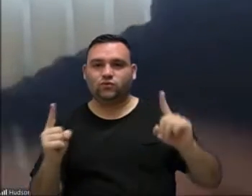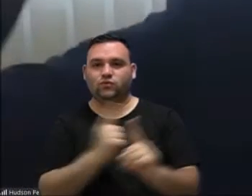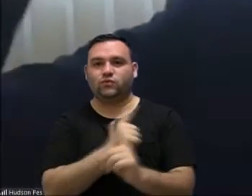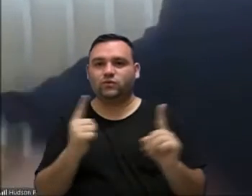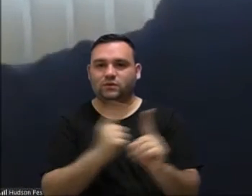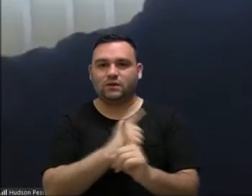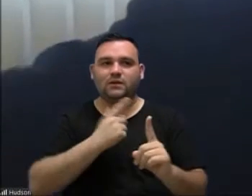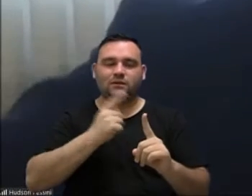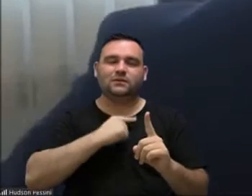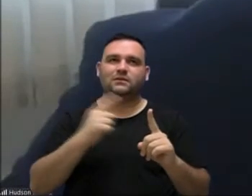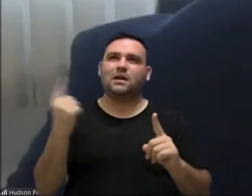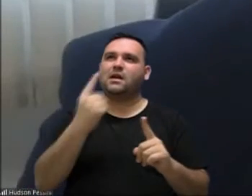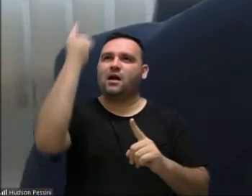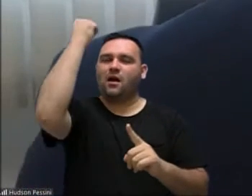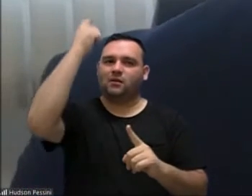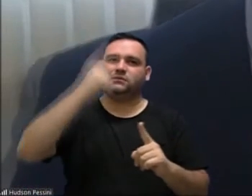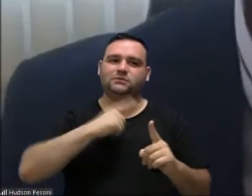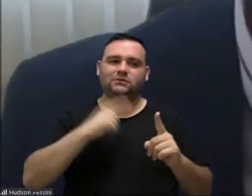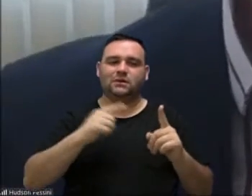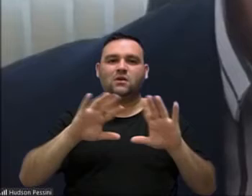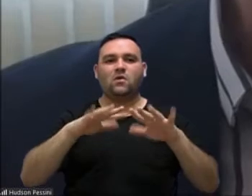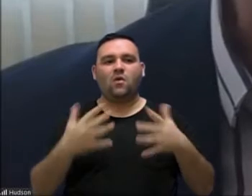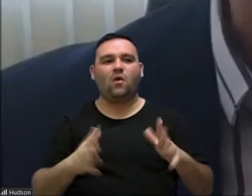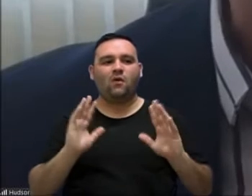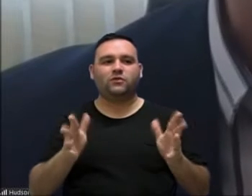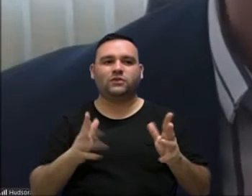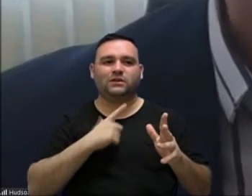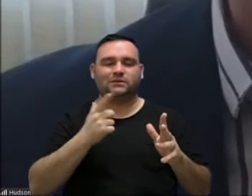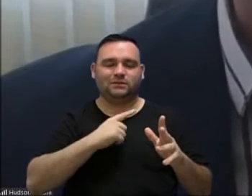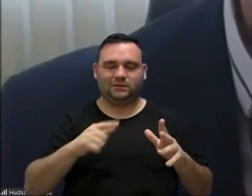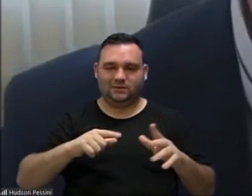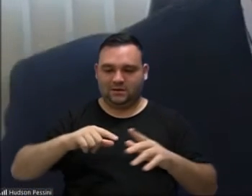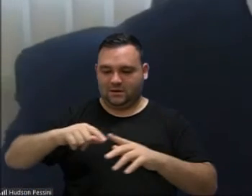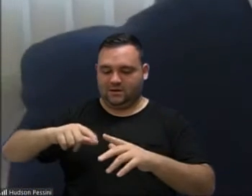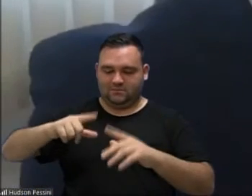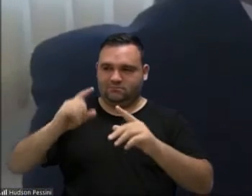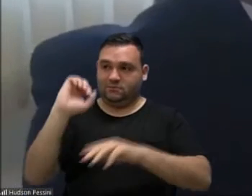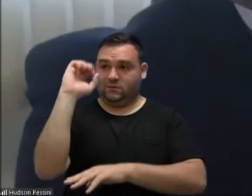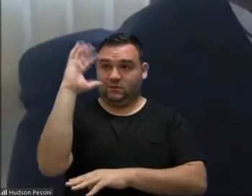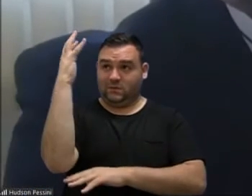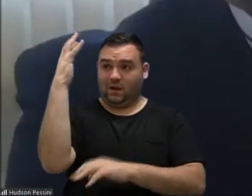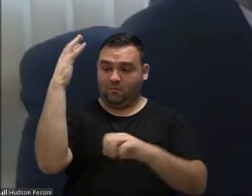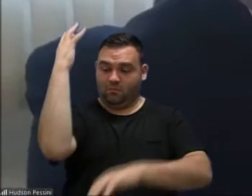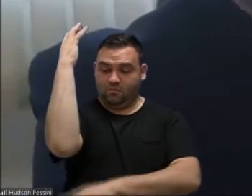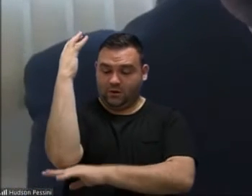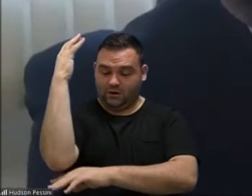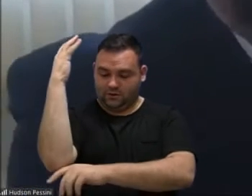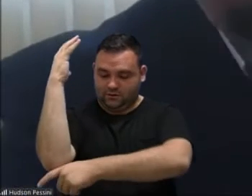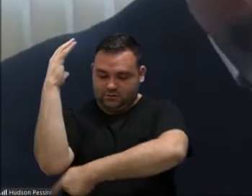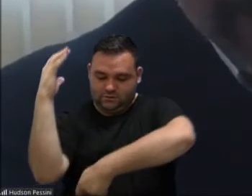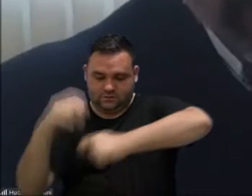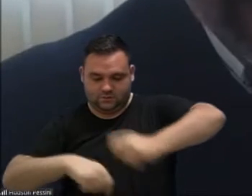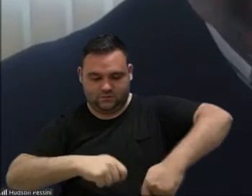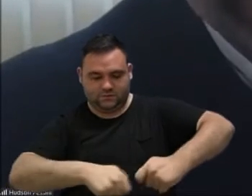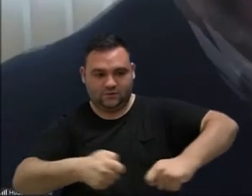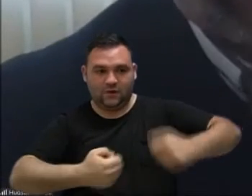que tem postes altos então o fio já está subterrâneo nas avenidas e aí o cara amarra no carro força o carro vem todos